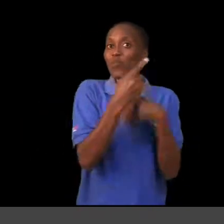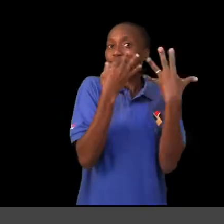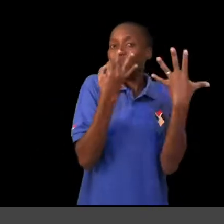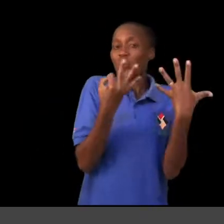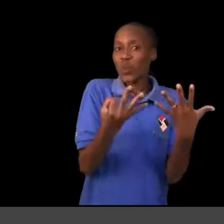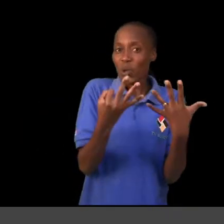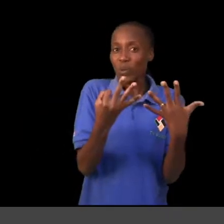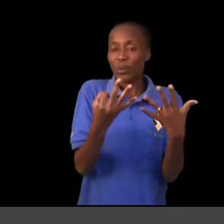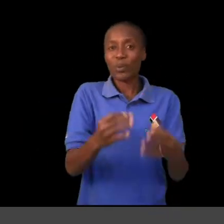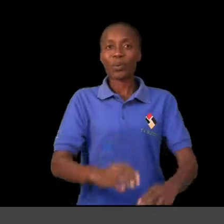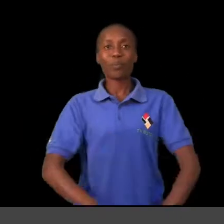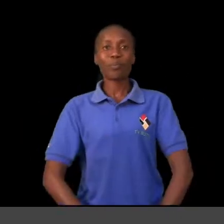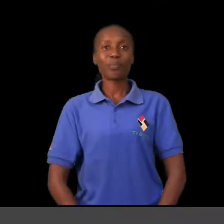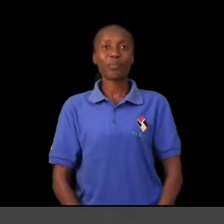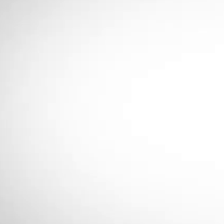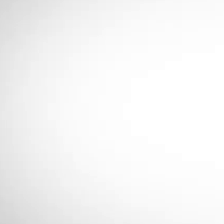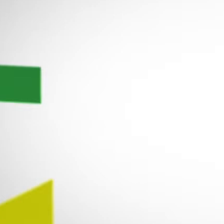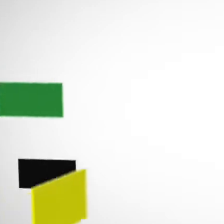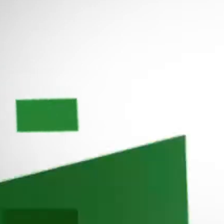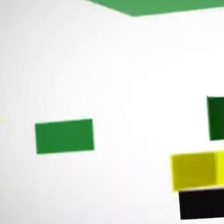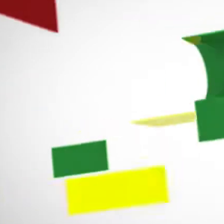18 anos de idade.